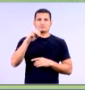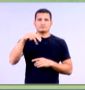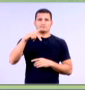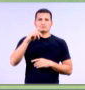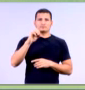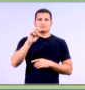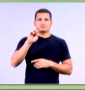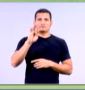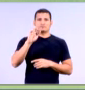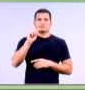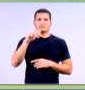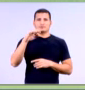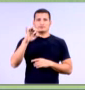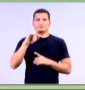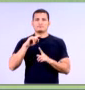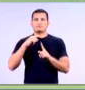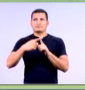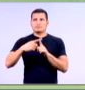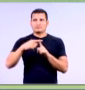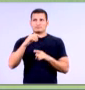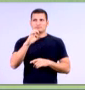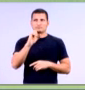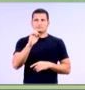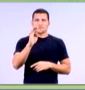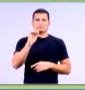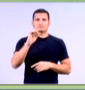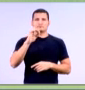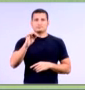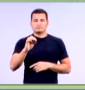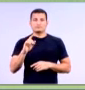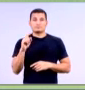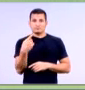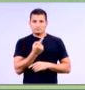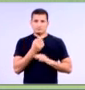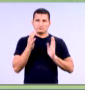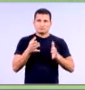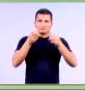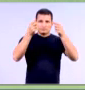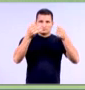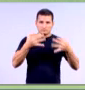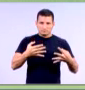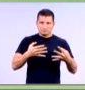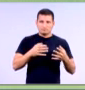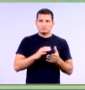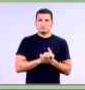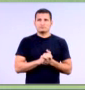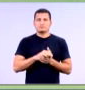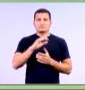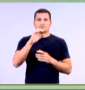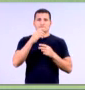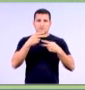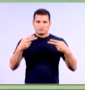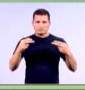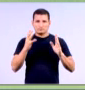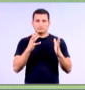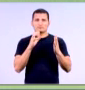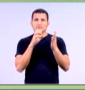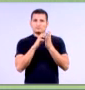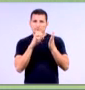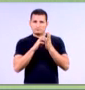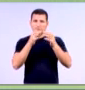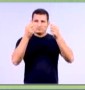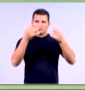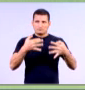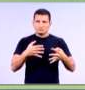comportamento, mais estado. Nós já falamos sobre objeto, nós já falamos sobre características e